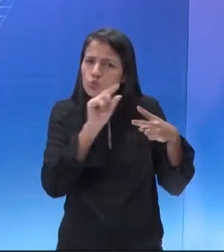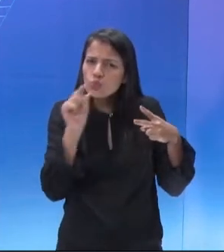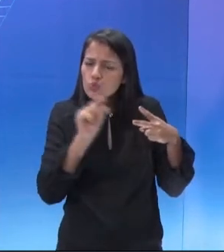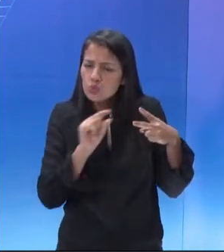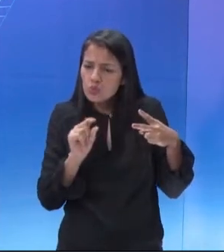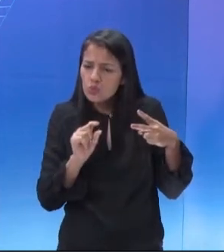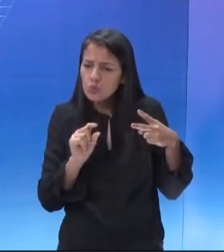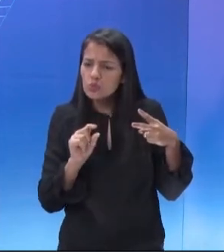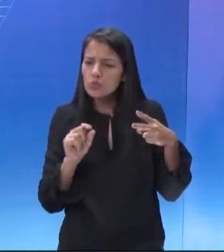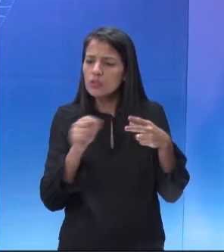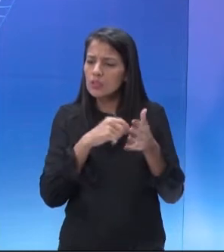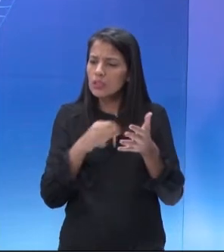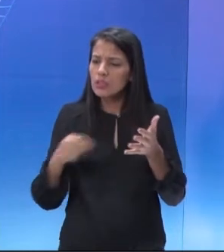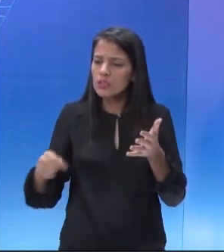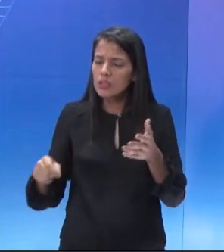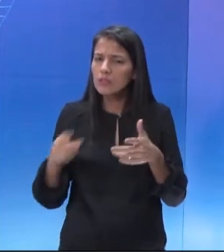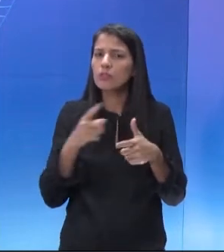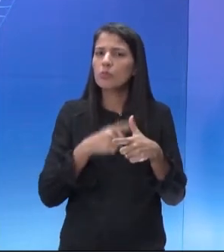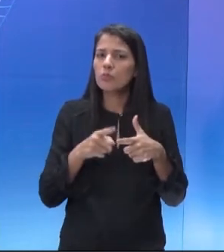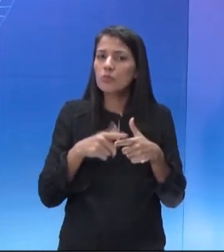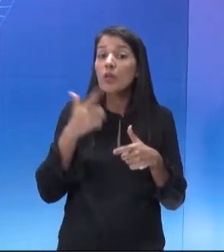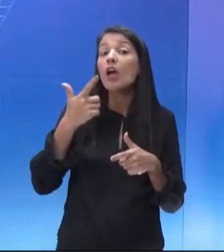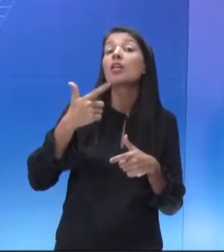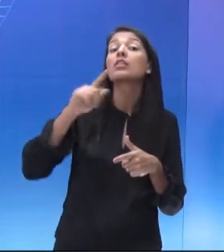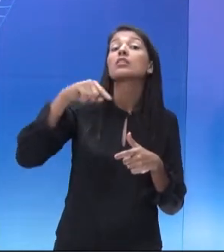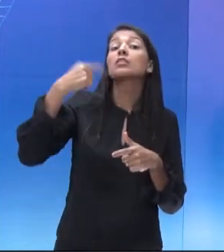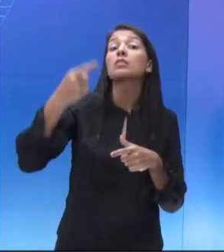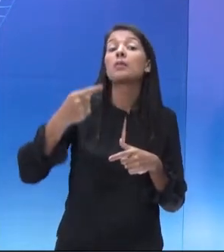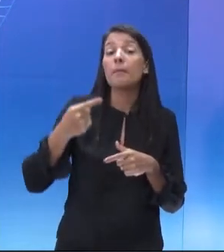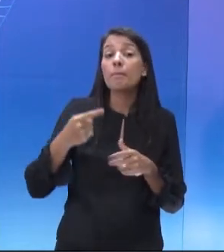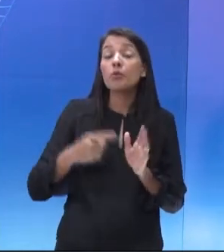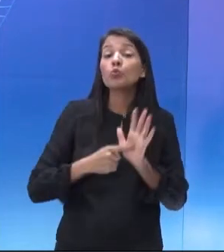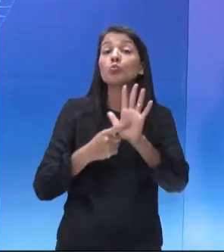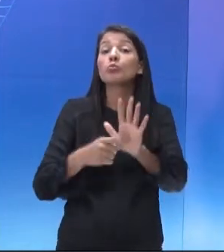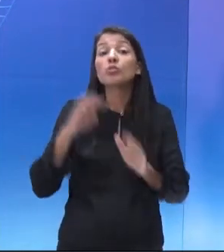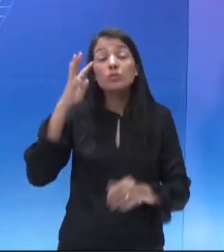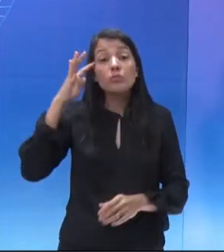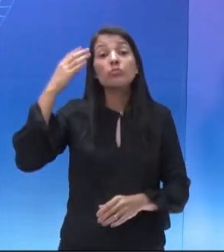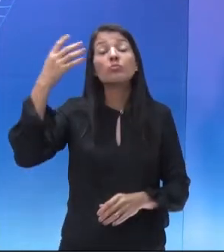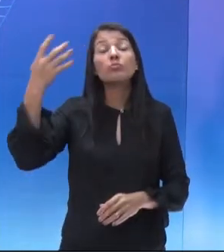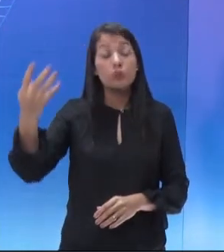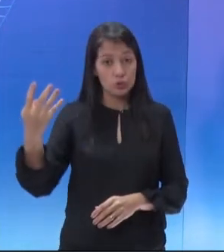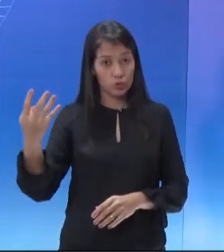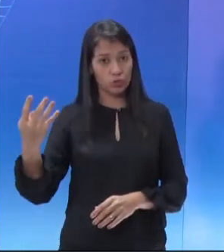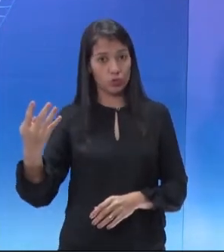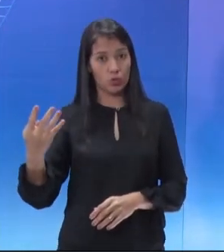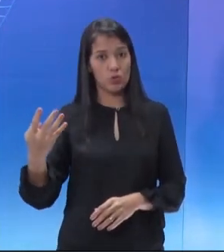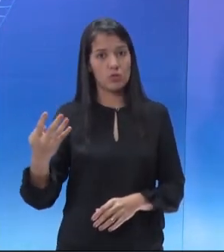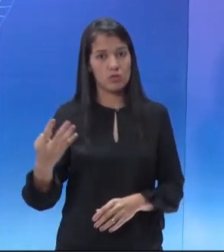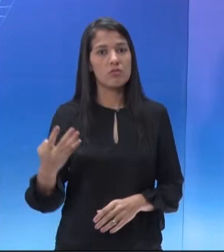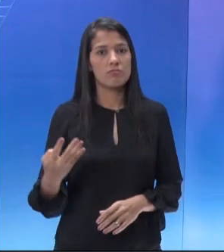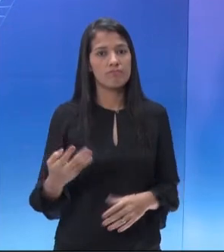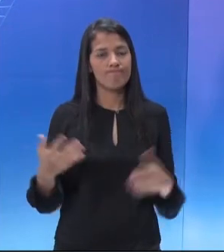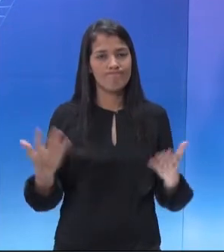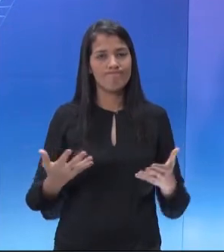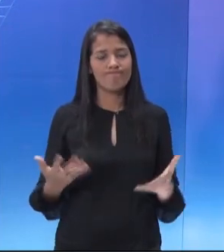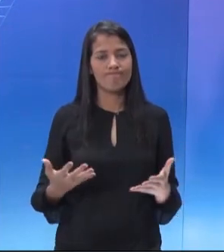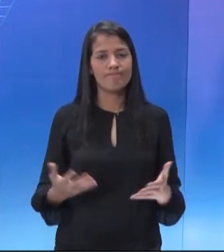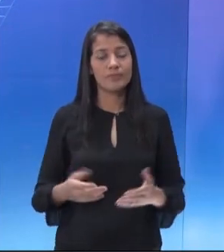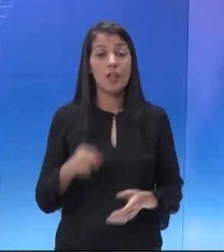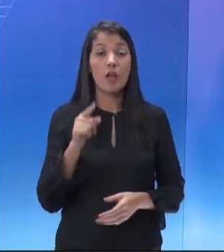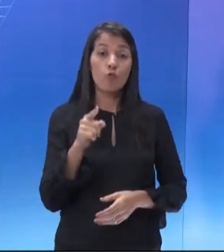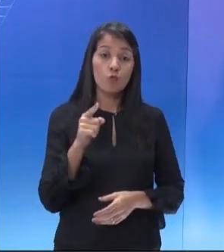mas que passa 2 linhas escrevendo sobre crítica e 3 linhas ou 4 linhas propondo